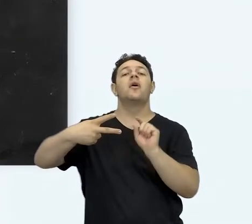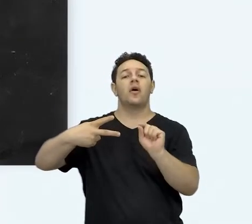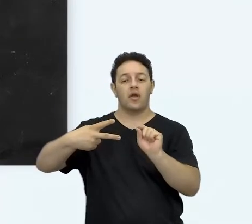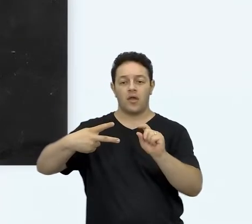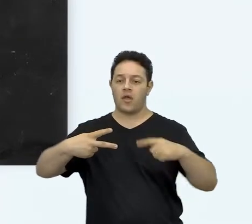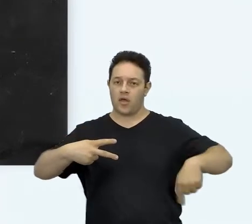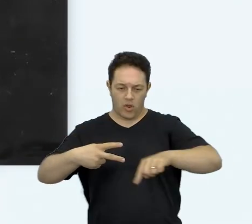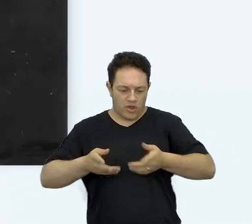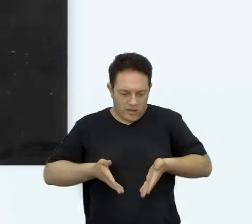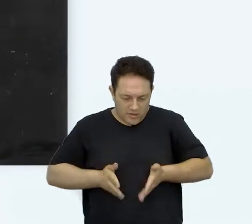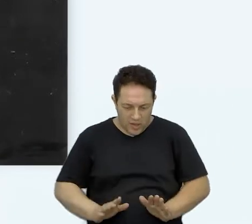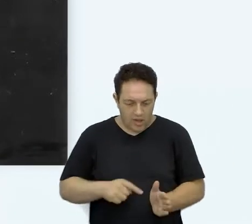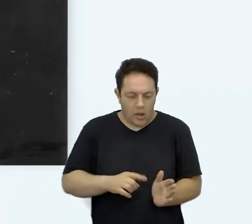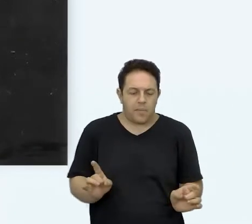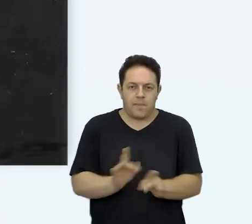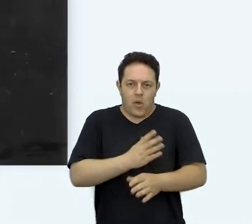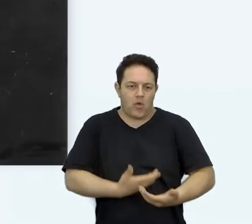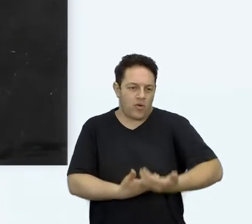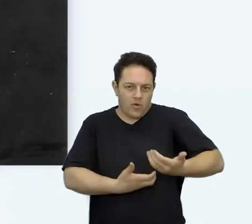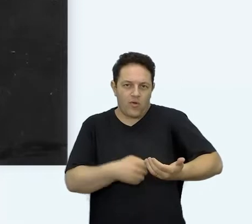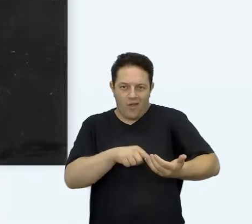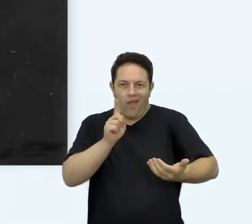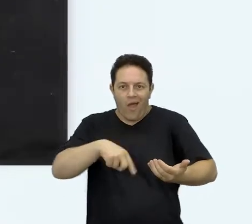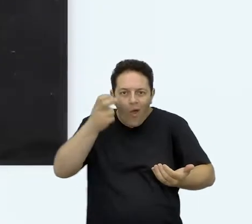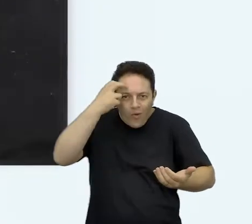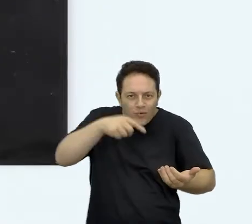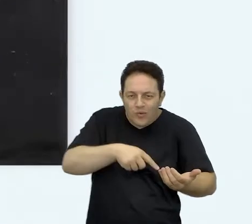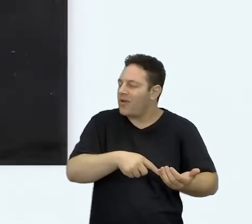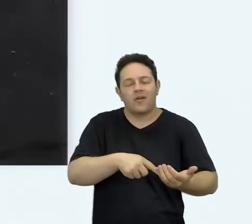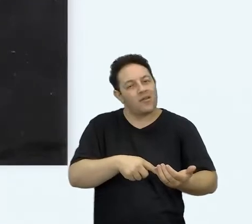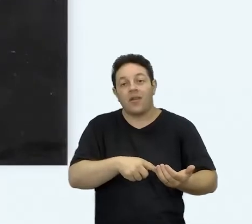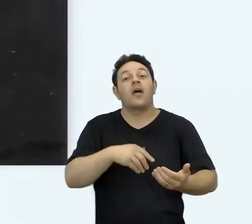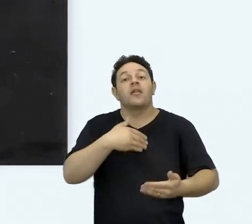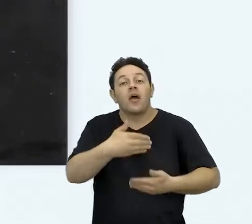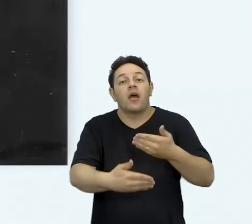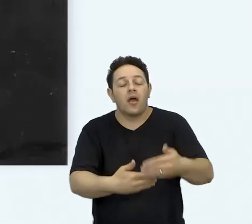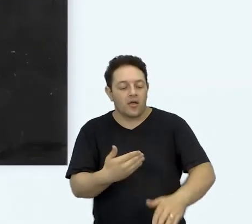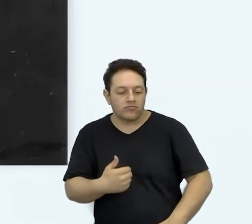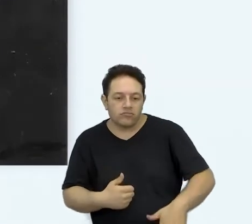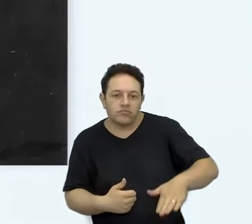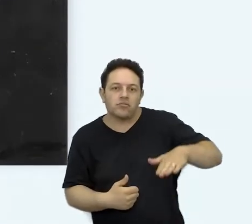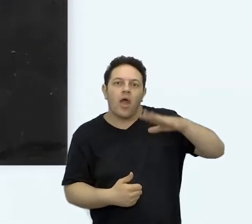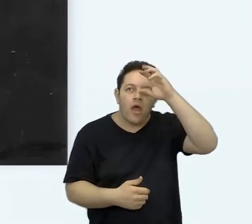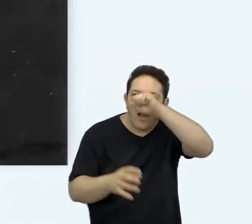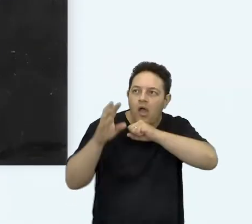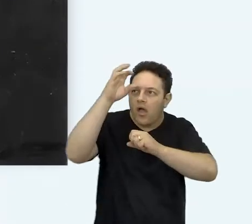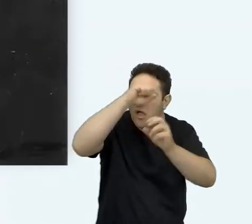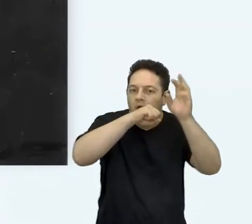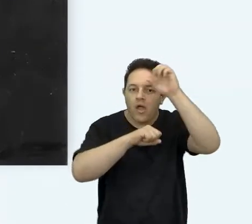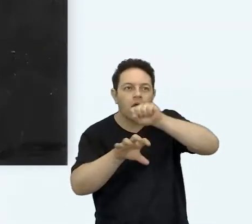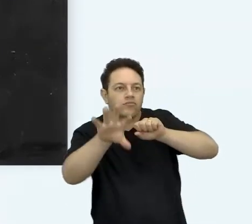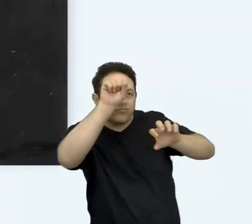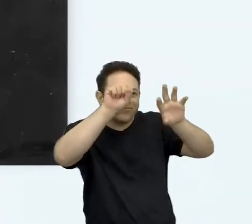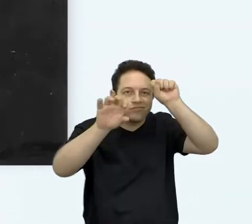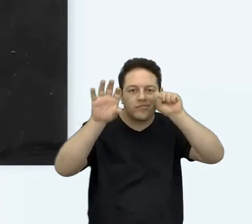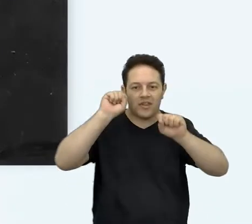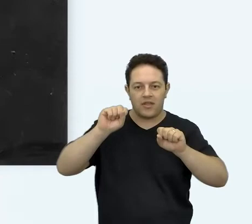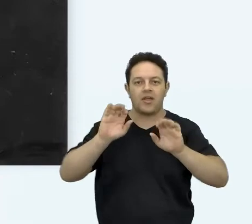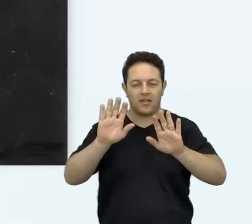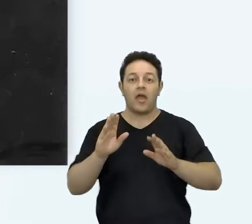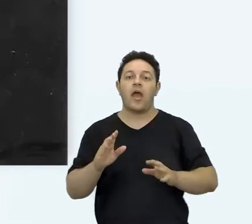com cultura. Ela vai sendo aprendida ao longo de nossa vida. Então ela é feita pelo homem, mas é externa